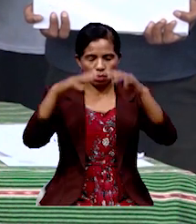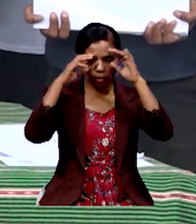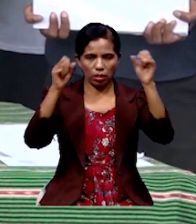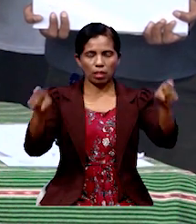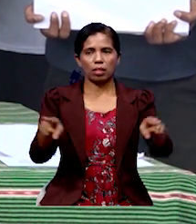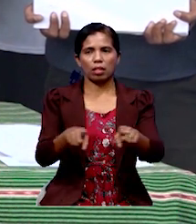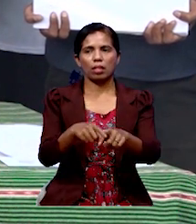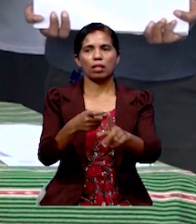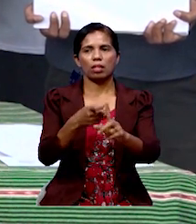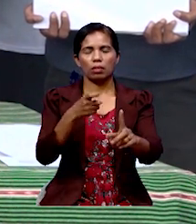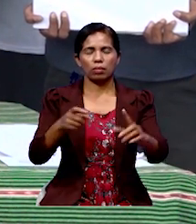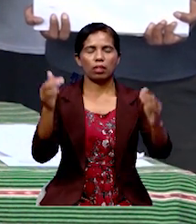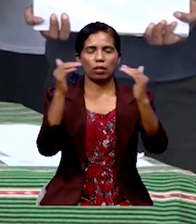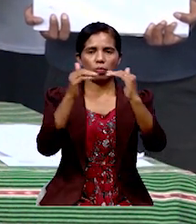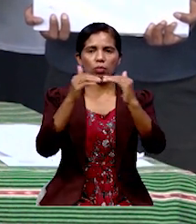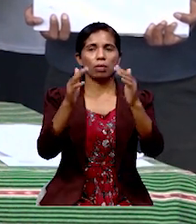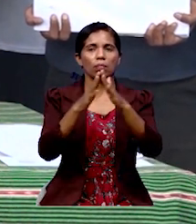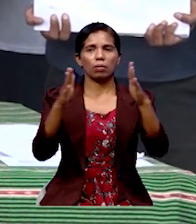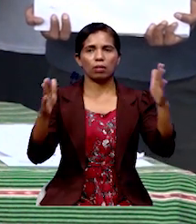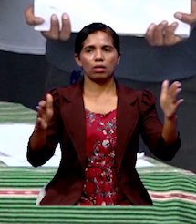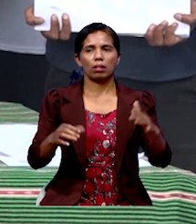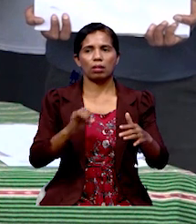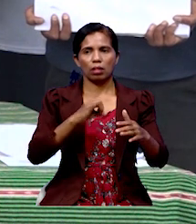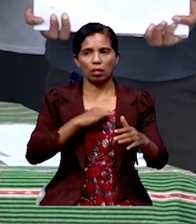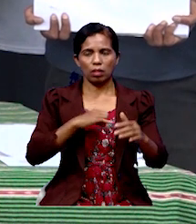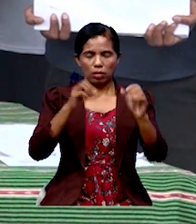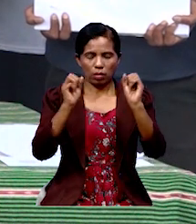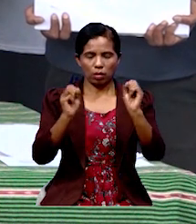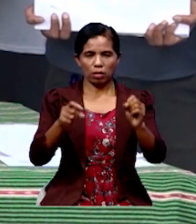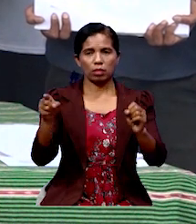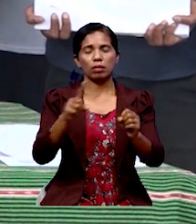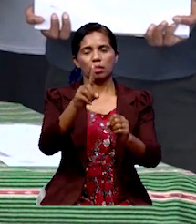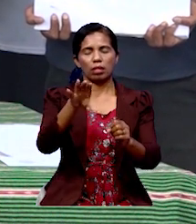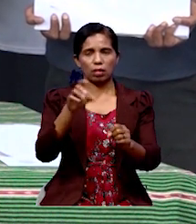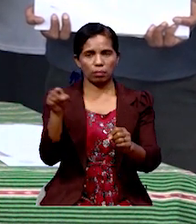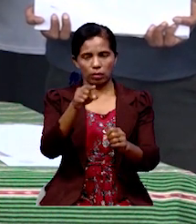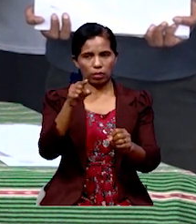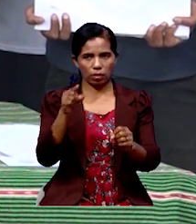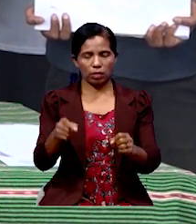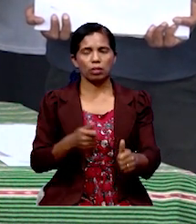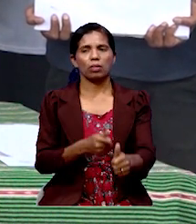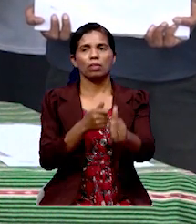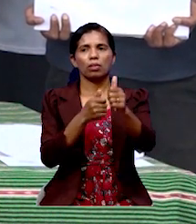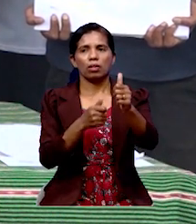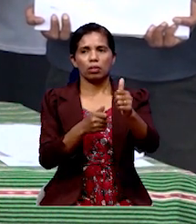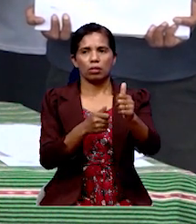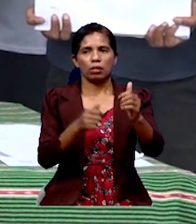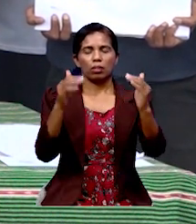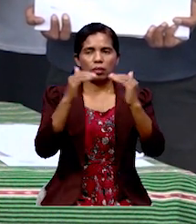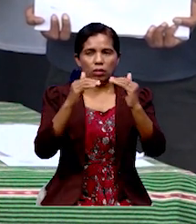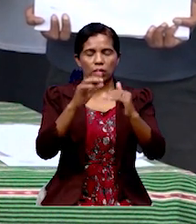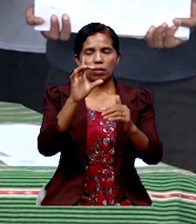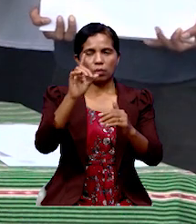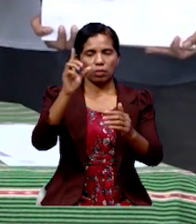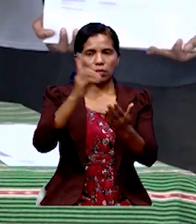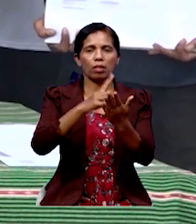imi ne lhe husi congresso. Neduni, atahau ia 100% poder prerrogativo, baseia ba congresso 8 de